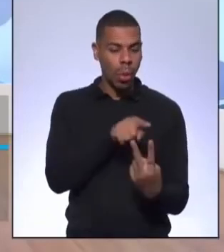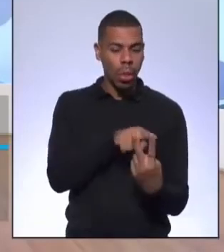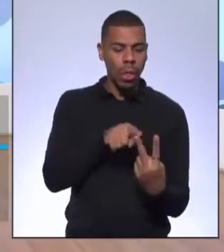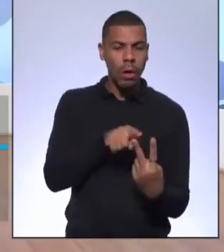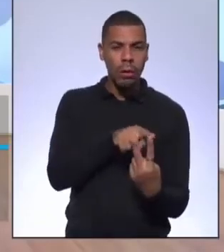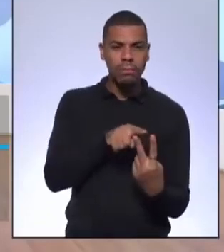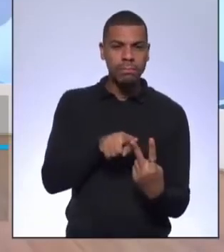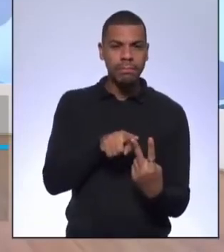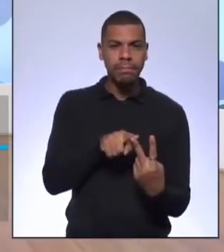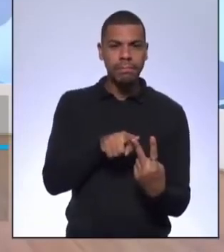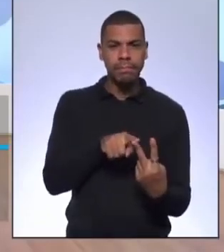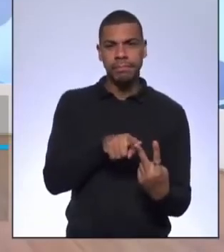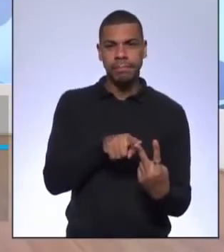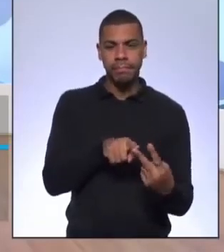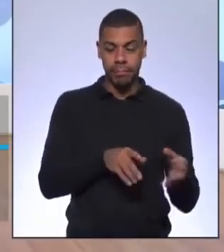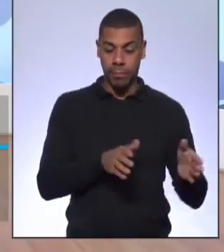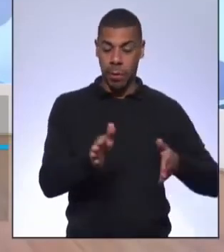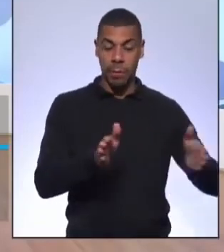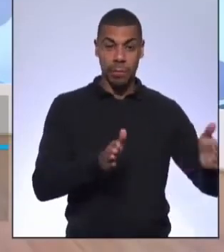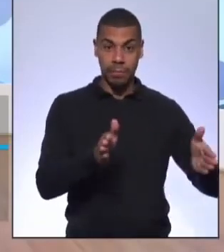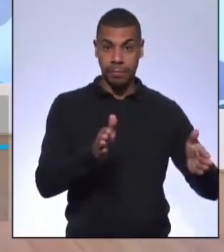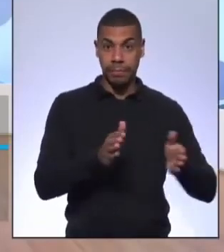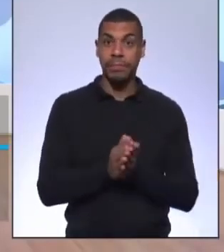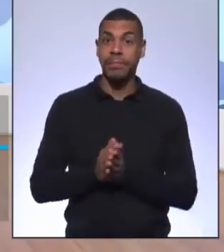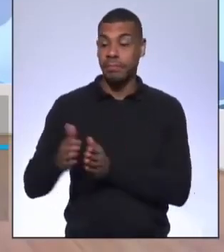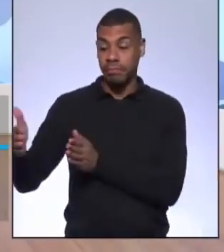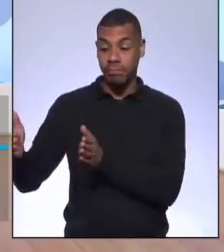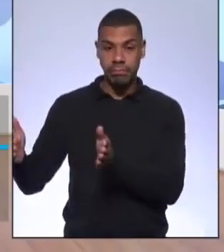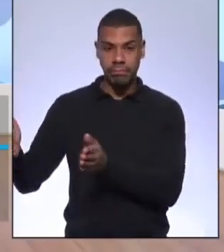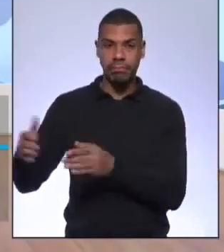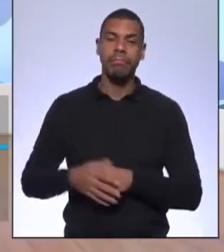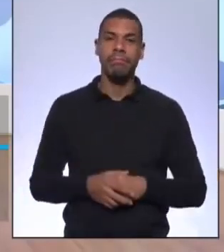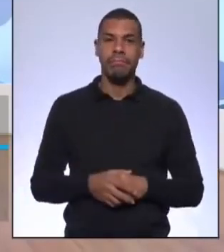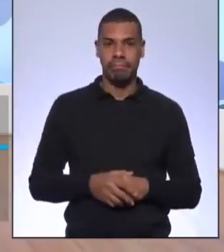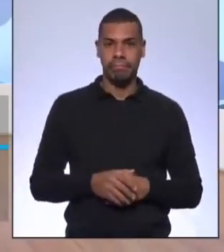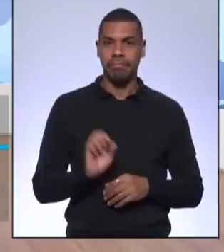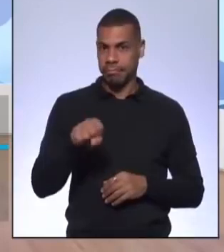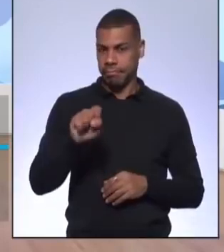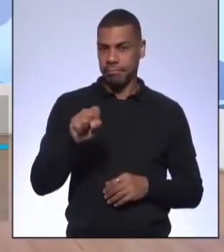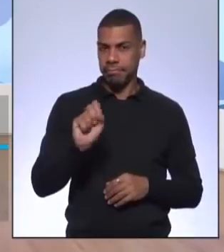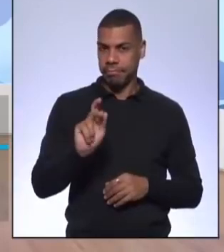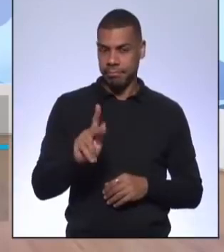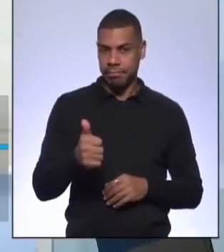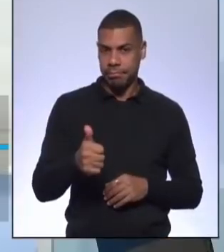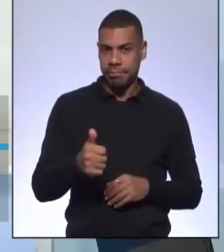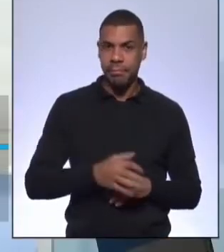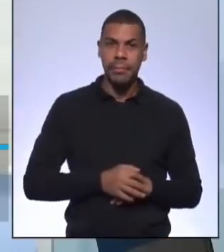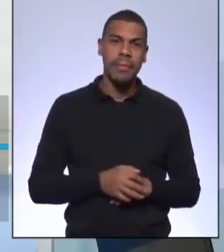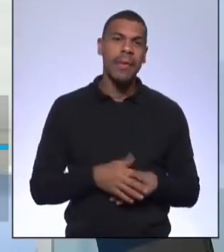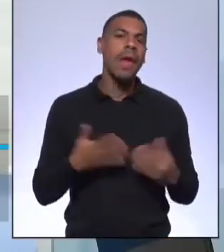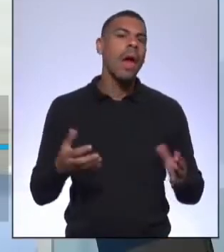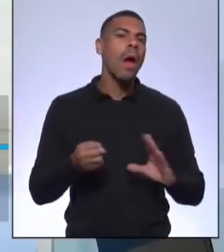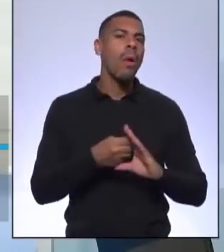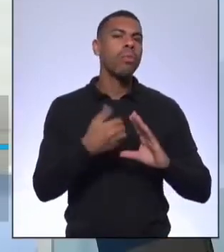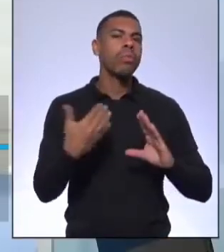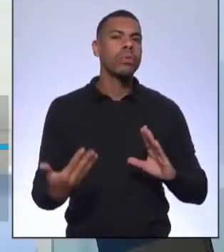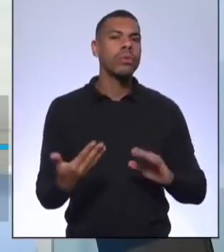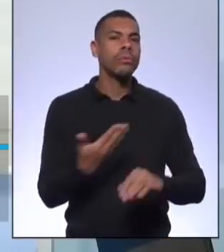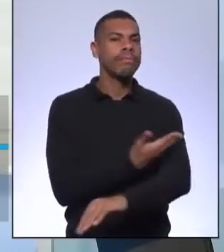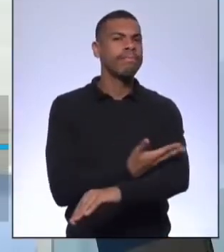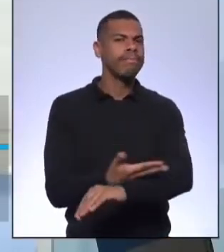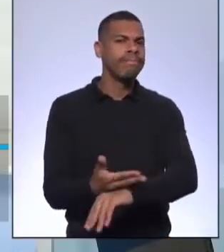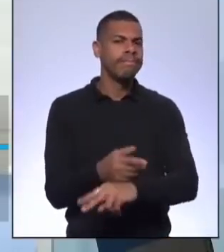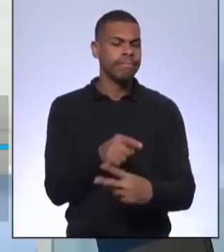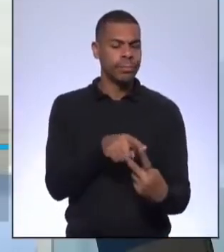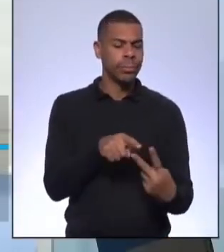duas paralelas, né? 2 paralelas. Então é isso, tudo bem? Então a característica comum aos